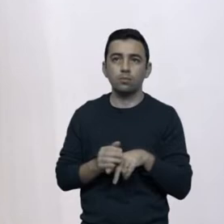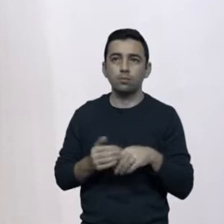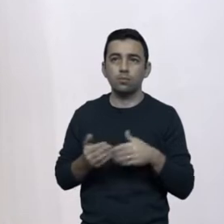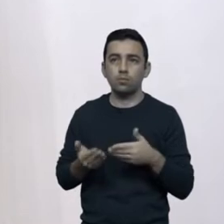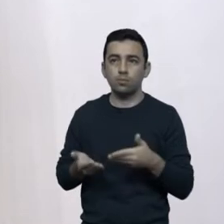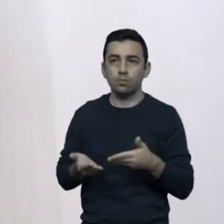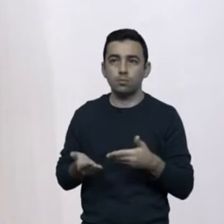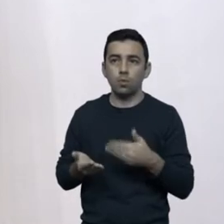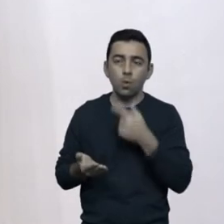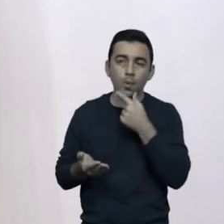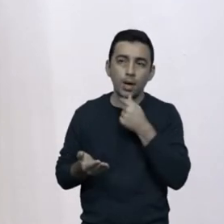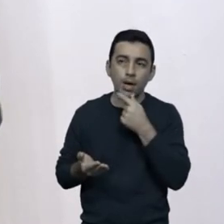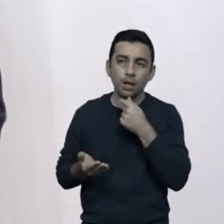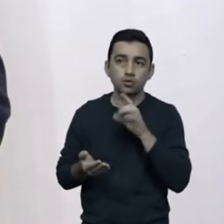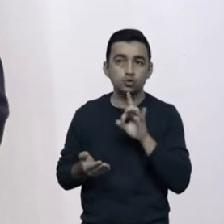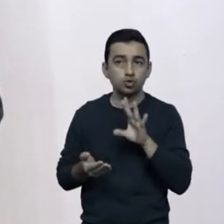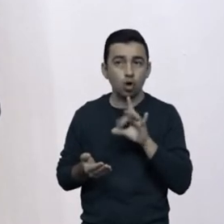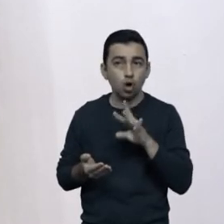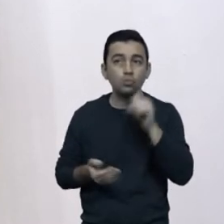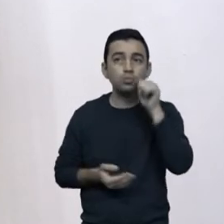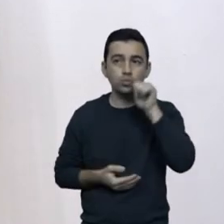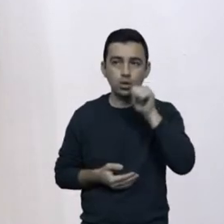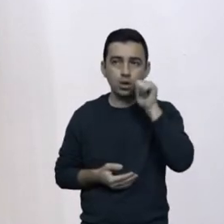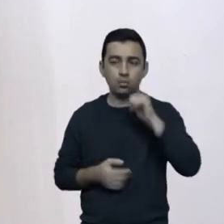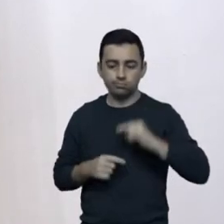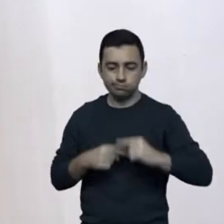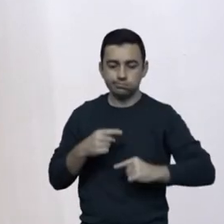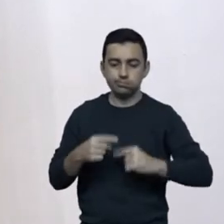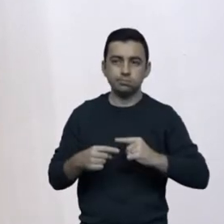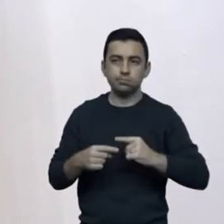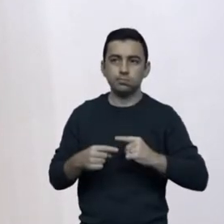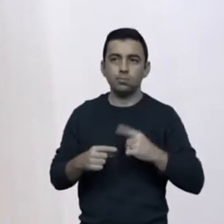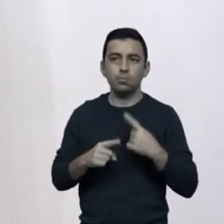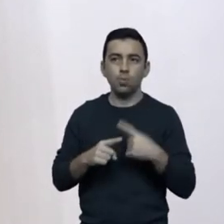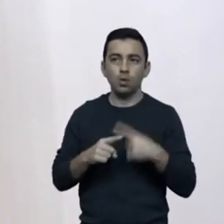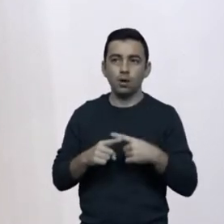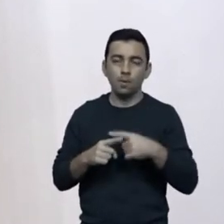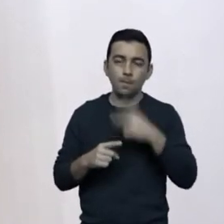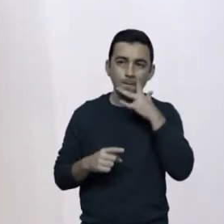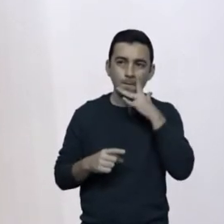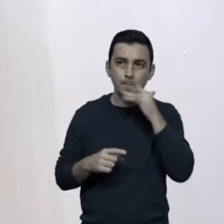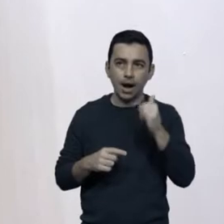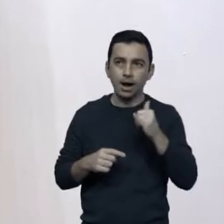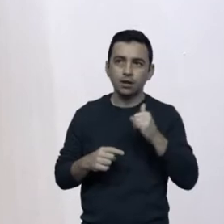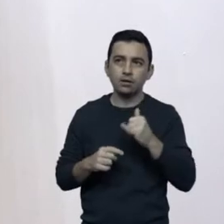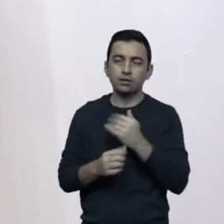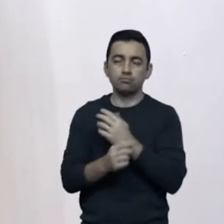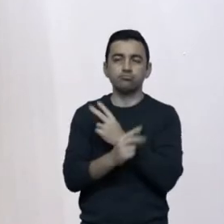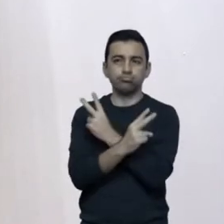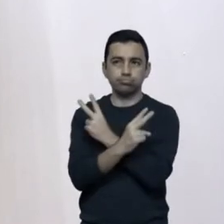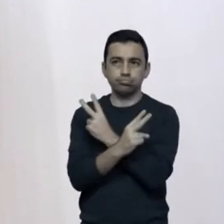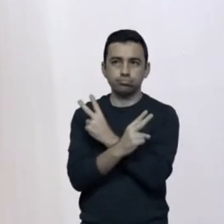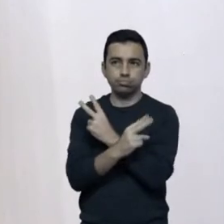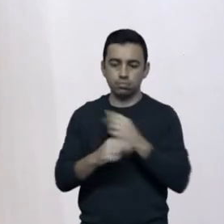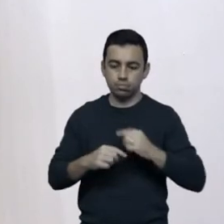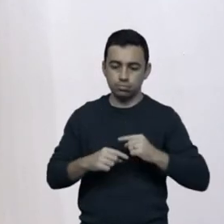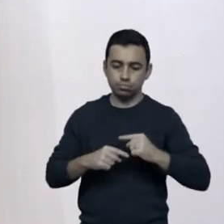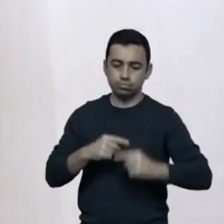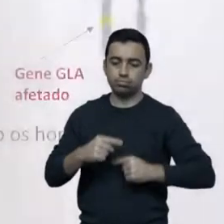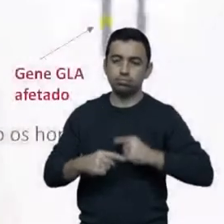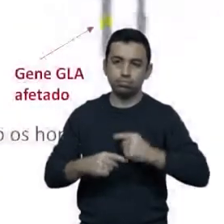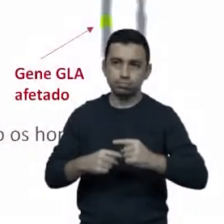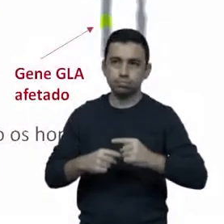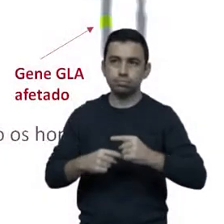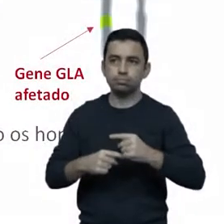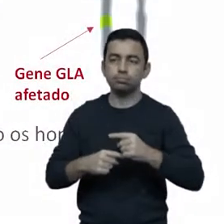para um menino, só por uma menina, né? Porque o pai transmite o cromossomo Y para o menino. Podemos passar?